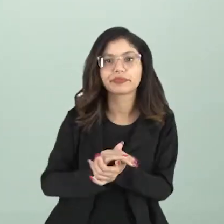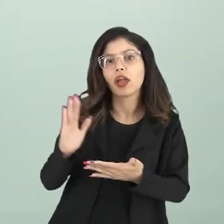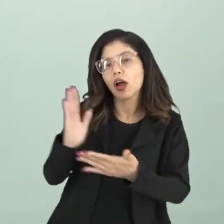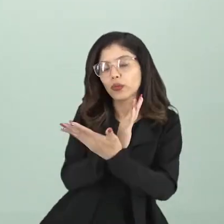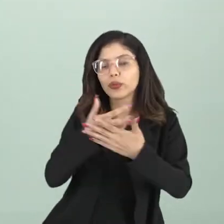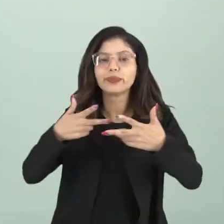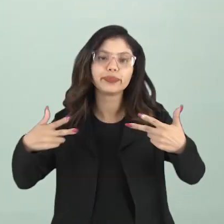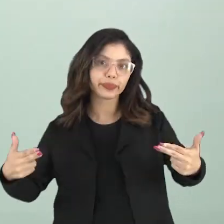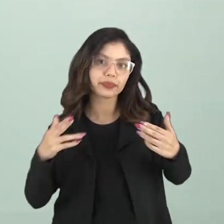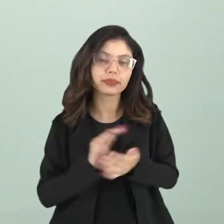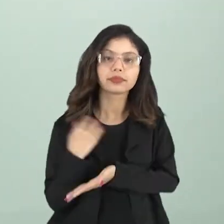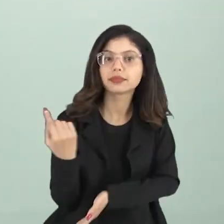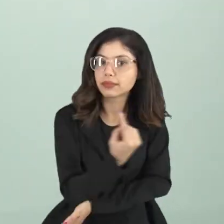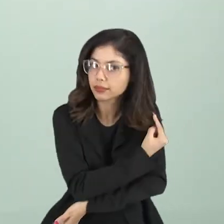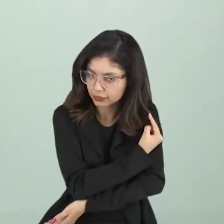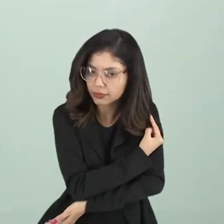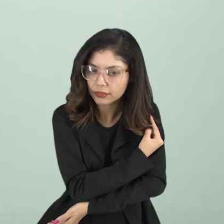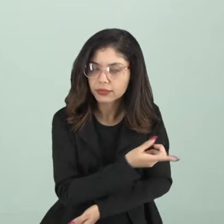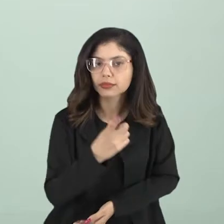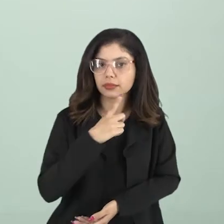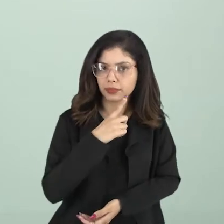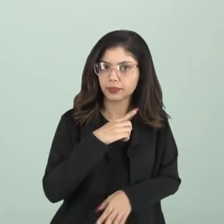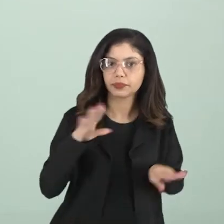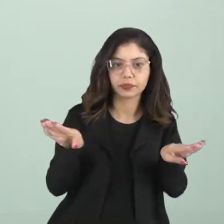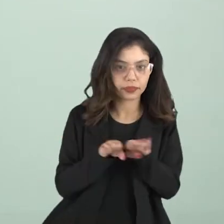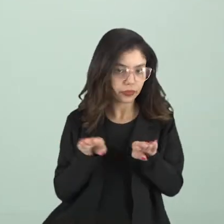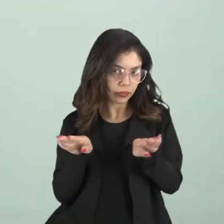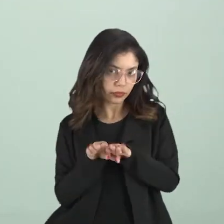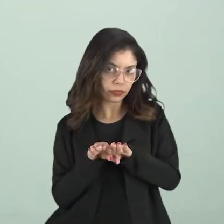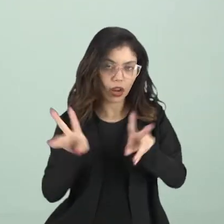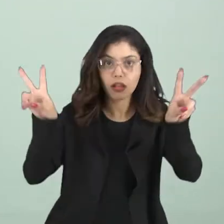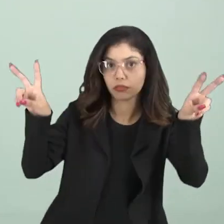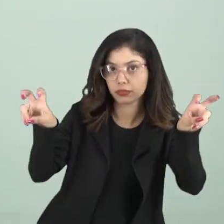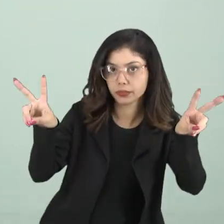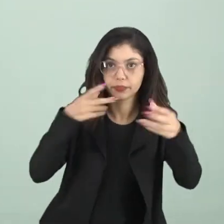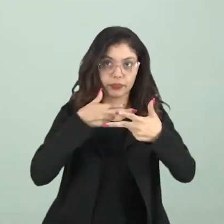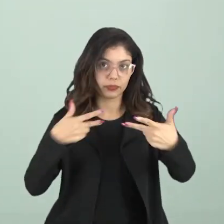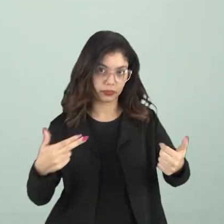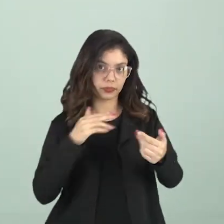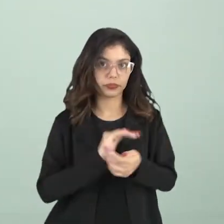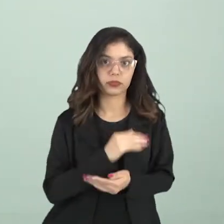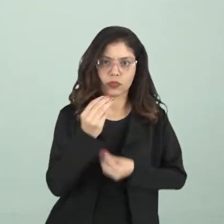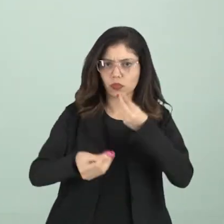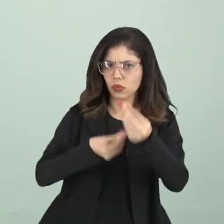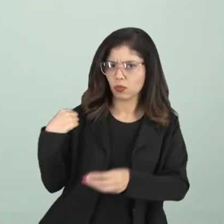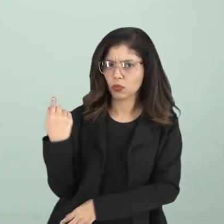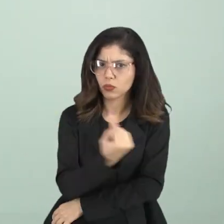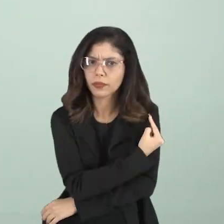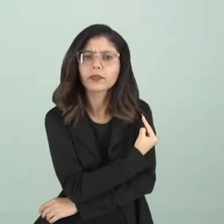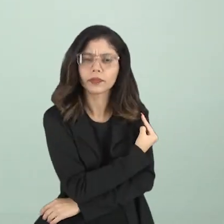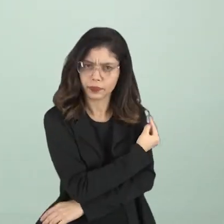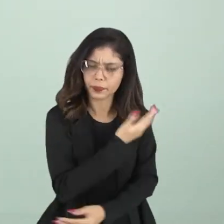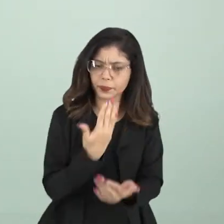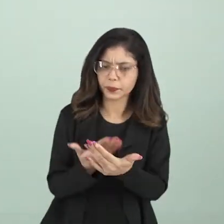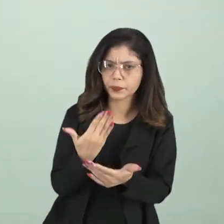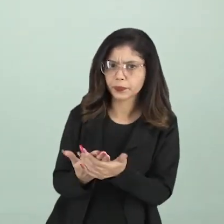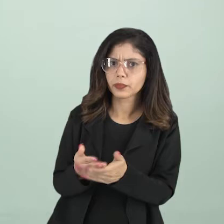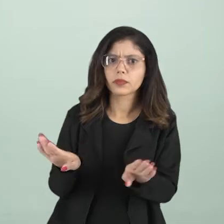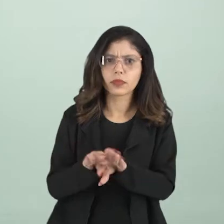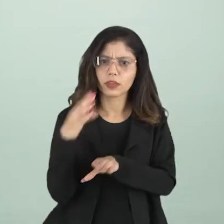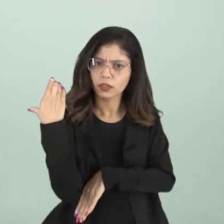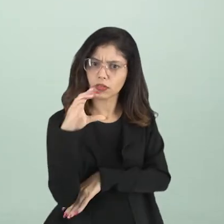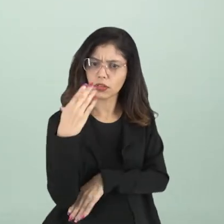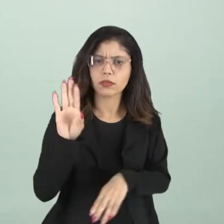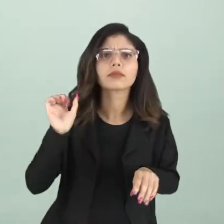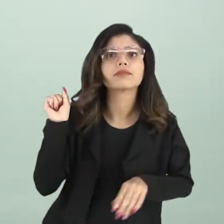para algumas coisas, nós atribuímos também esse termo de objeto. Mas quando nós estamos tratando de estudo